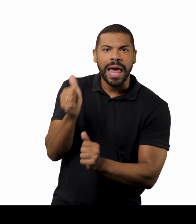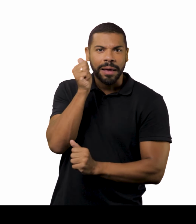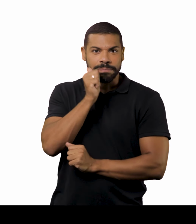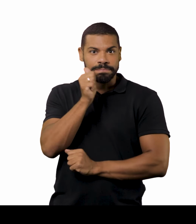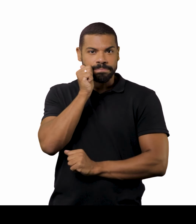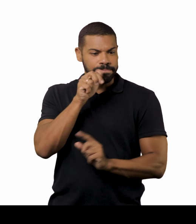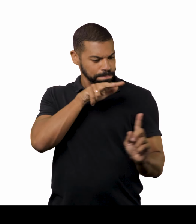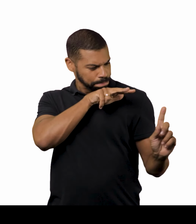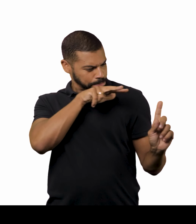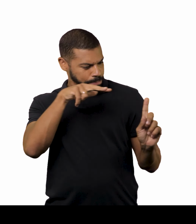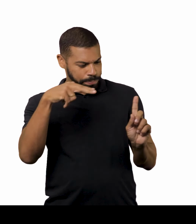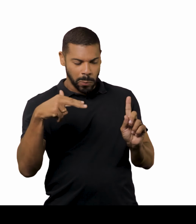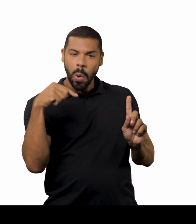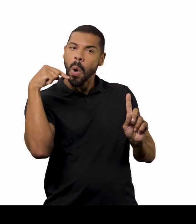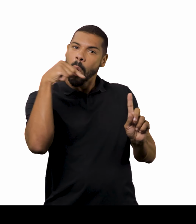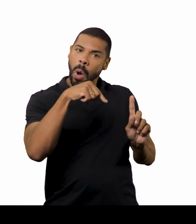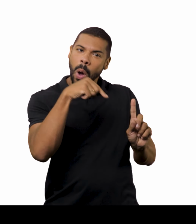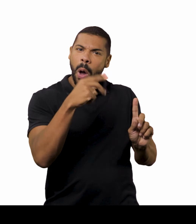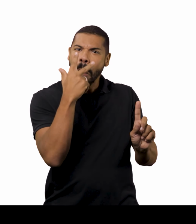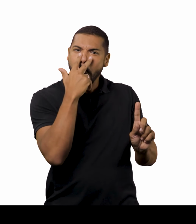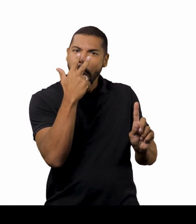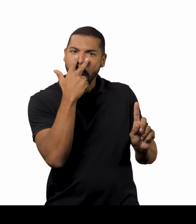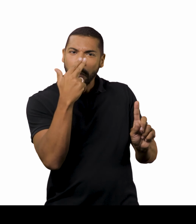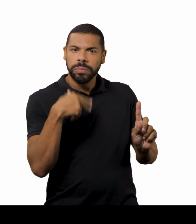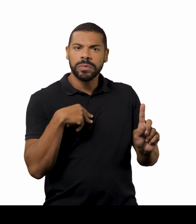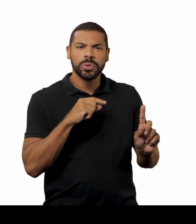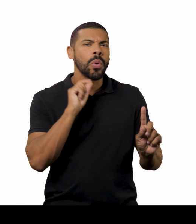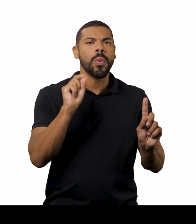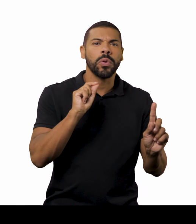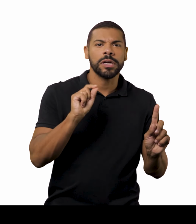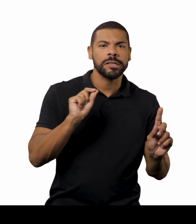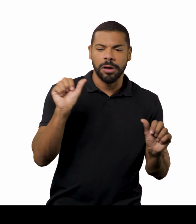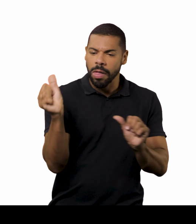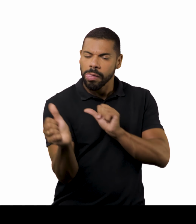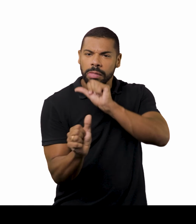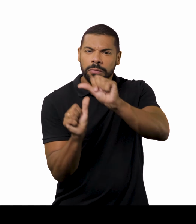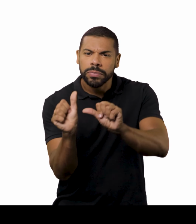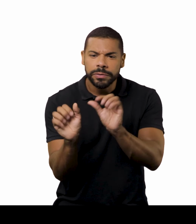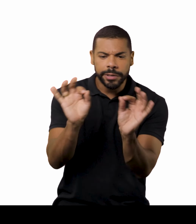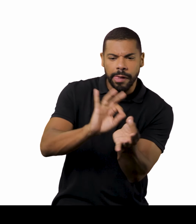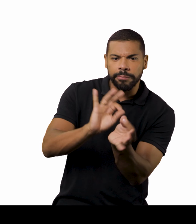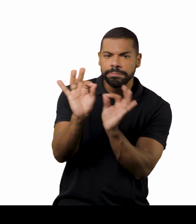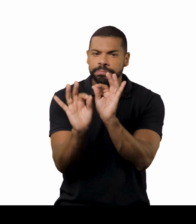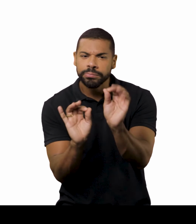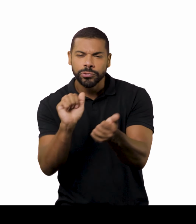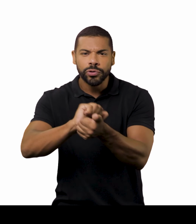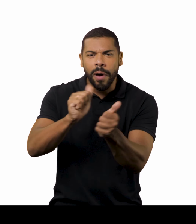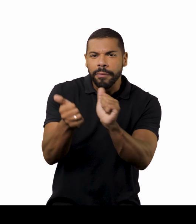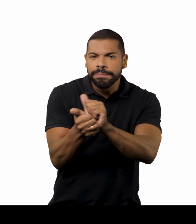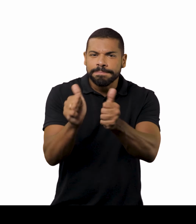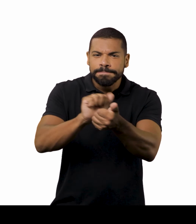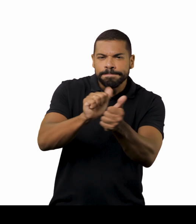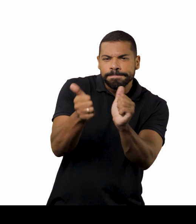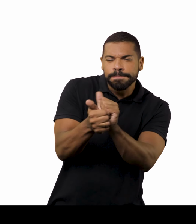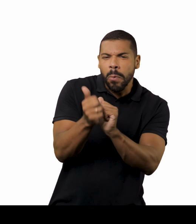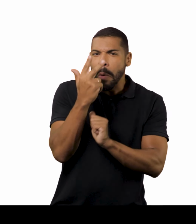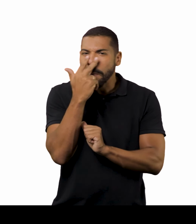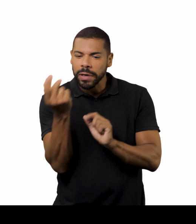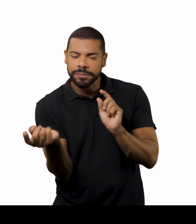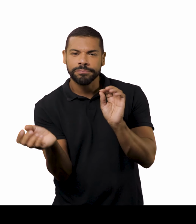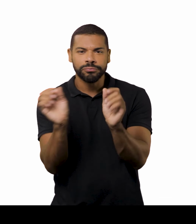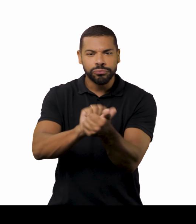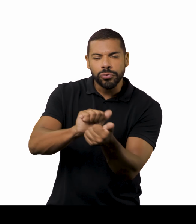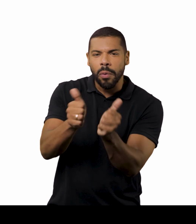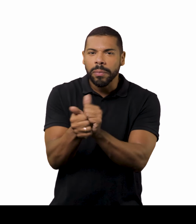cima do biquíni, porque a gente realmente fez quase um Frankenstein, né? Fazia um pedaço ali, daí ela me mandava, eu estampava no tecido, daí eu mandava